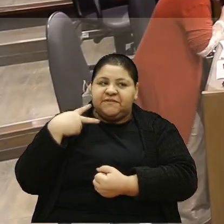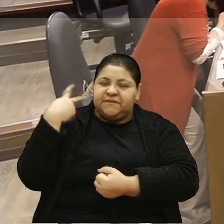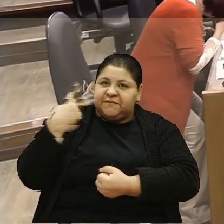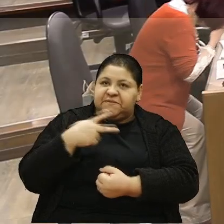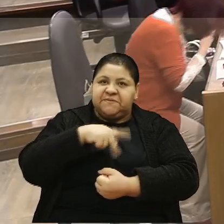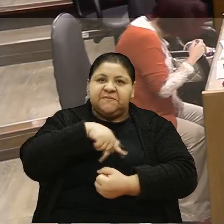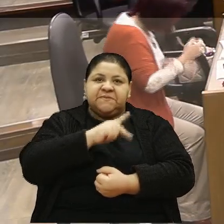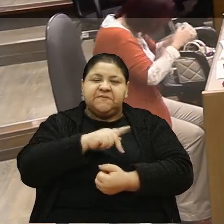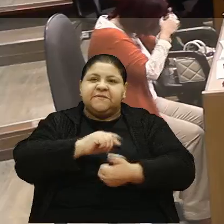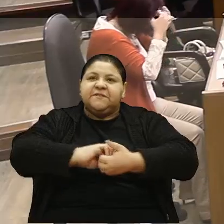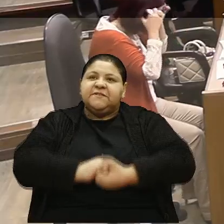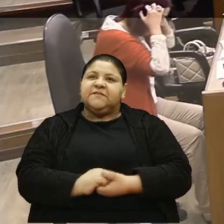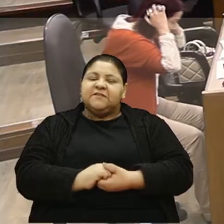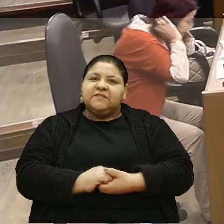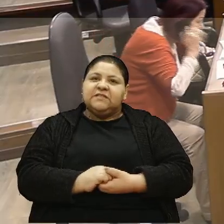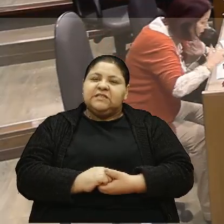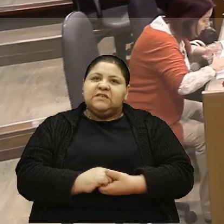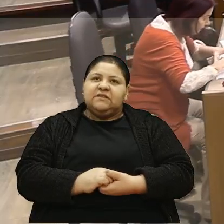Pedro Rodrigues.